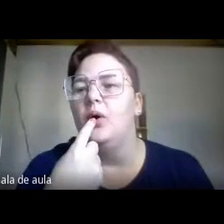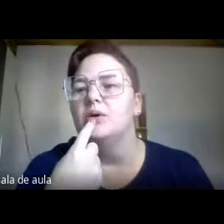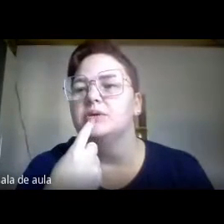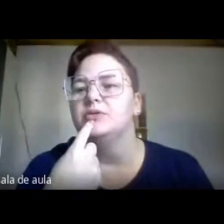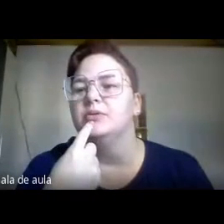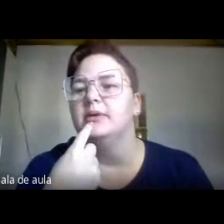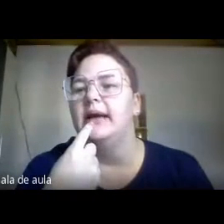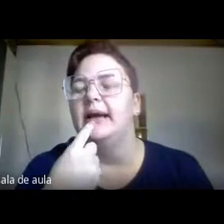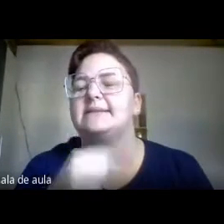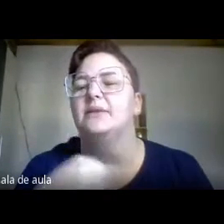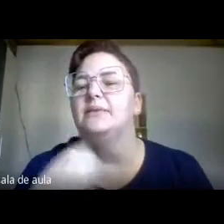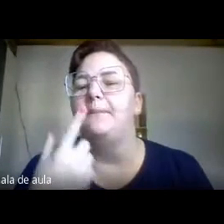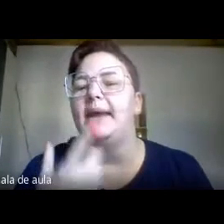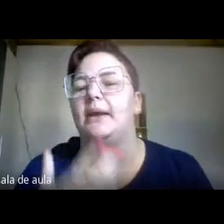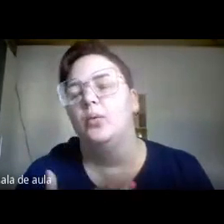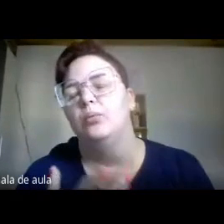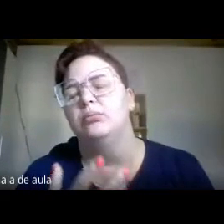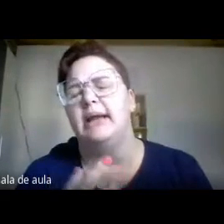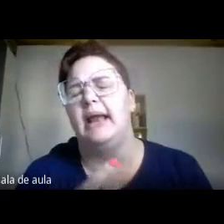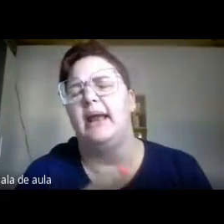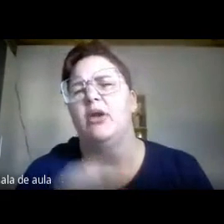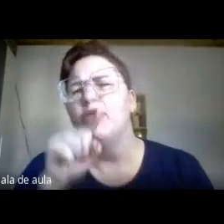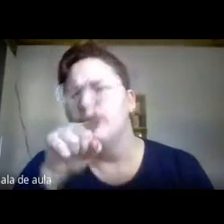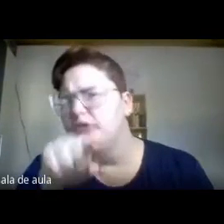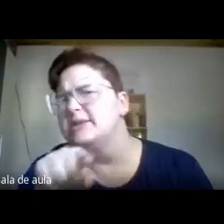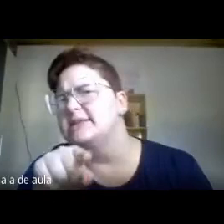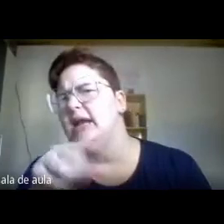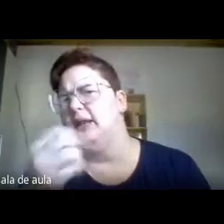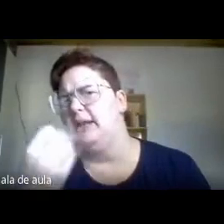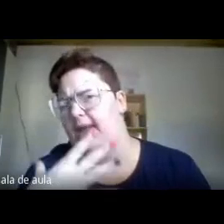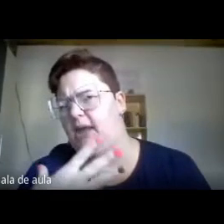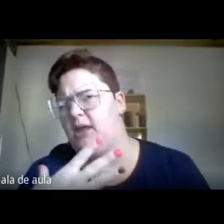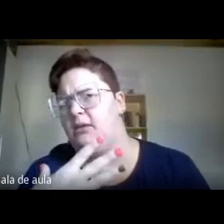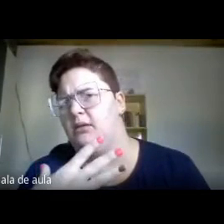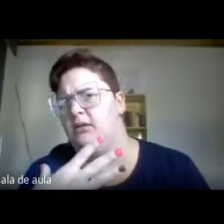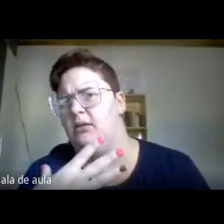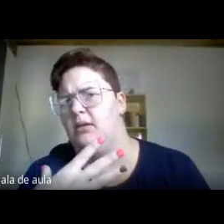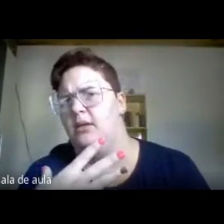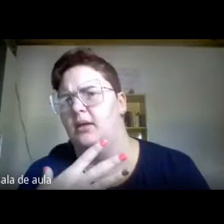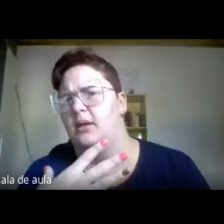do rosto, a questão da pergunta, né? Você, tá bem?